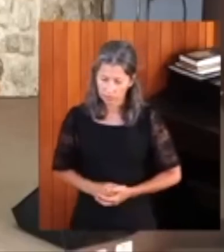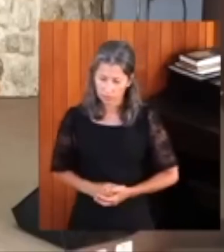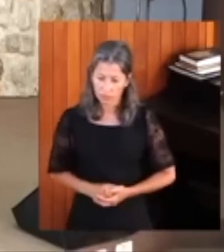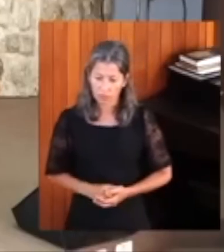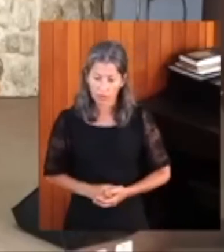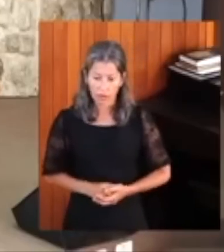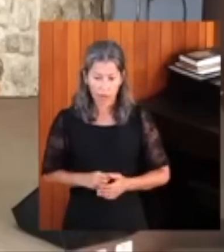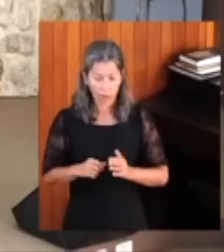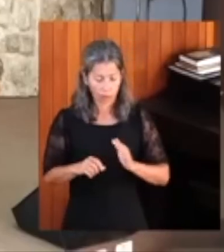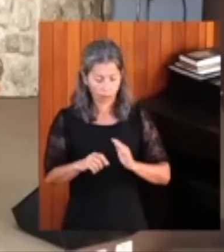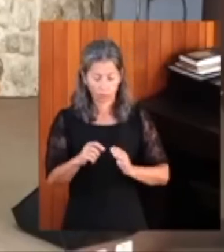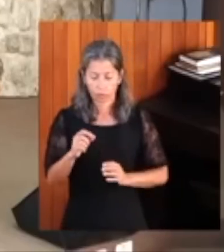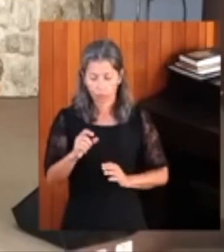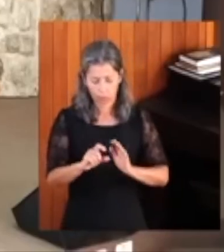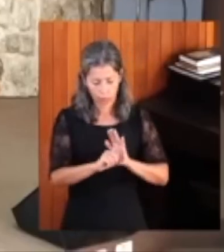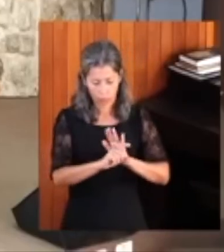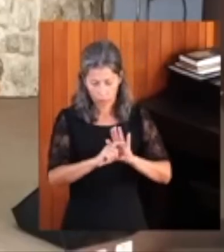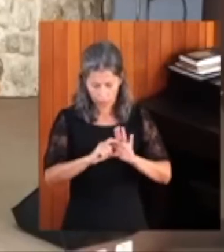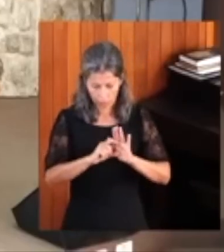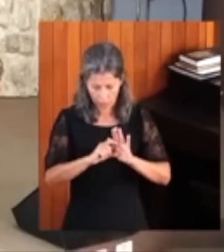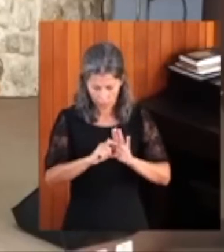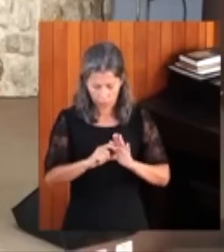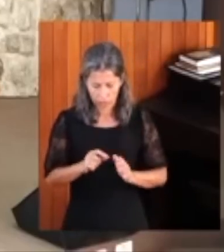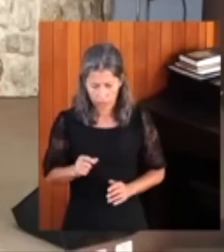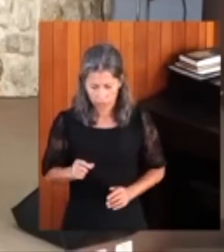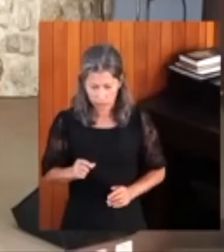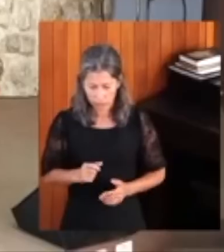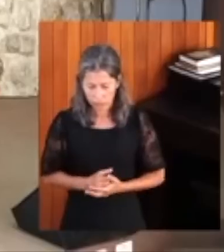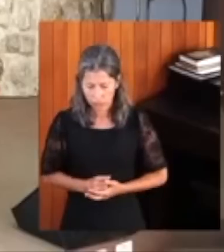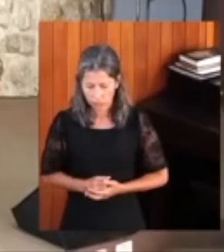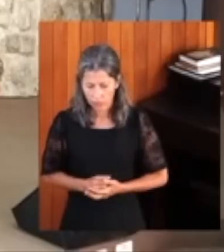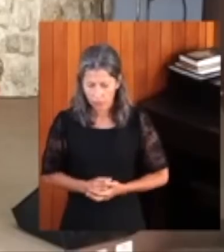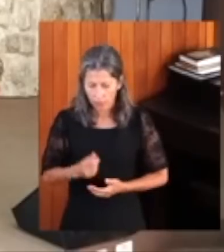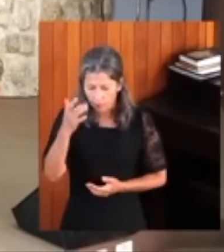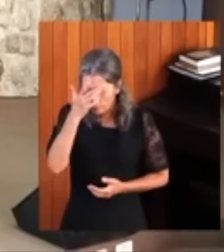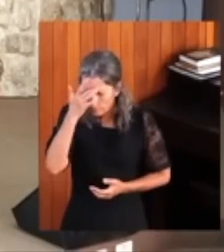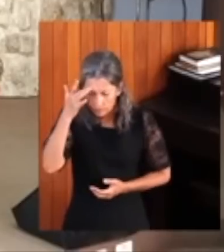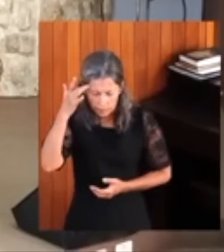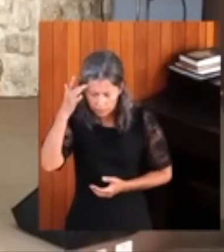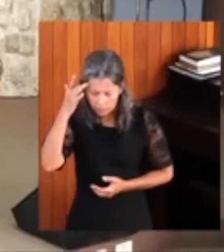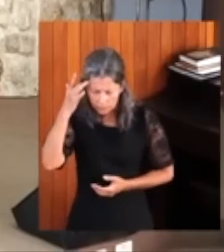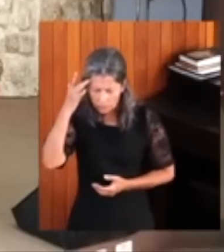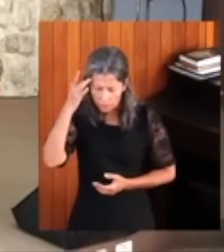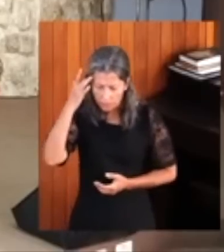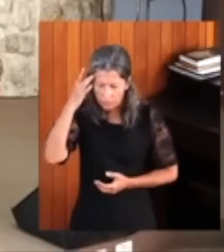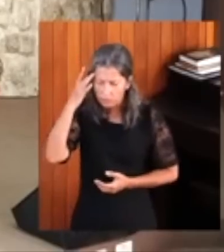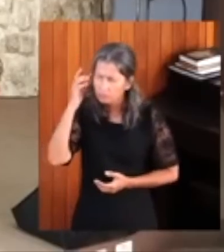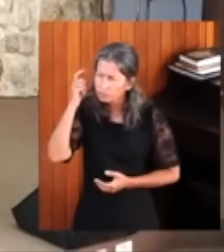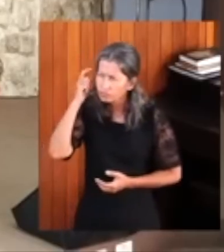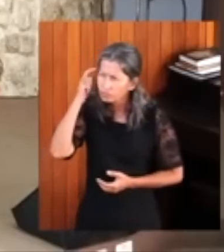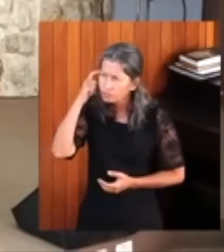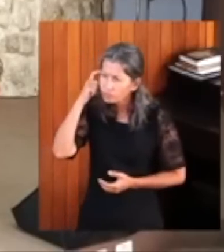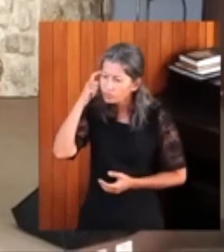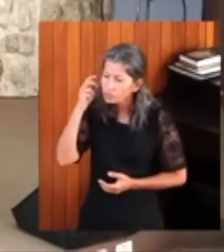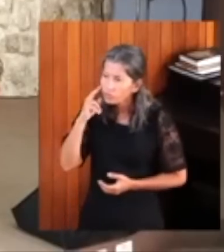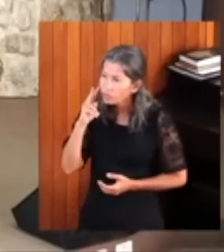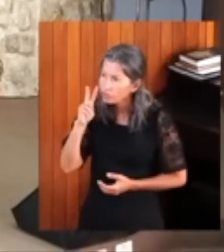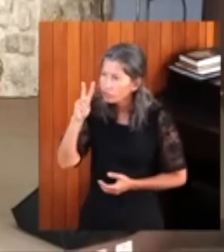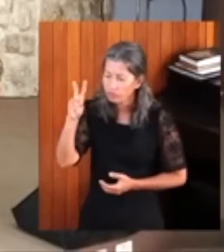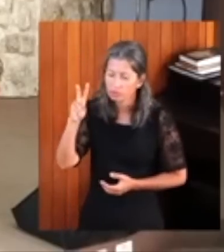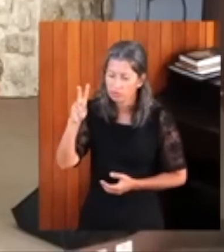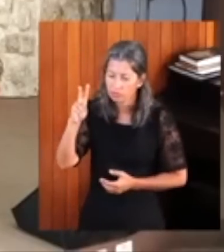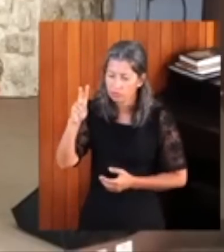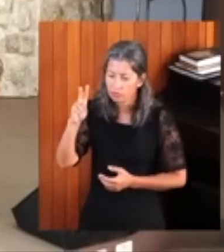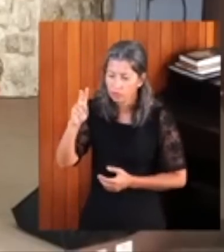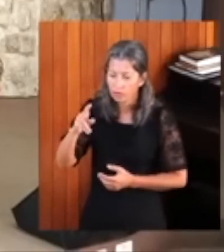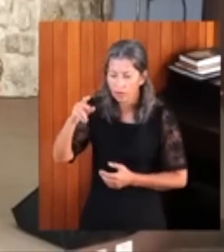cordeiro quebrou o 4º selo, ouvi a voz do 4º ser vivente, dizendo: venha. Vi então, e eis um cavalo amarelo. Seu cavaleiro